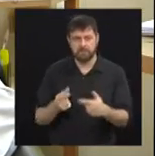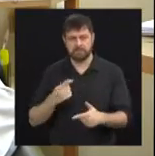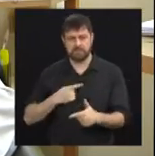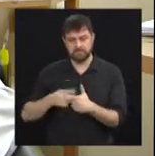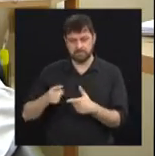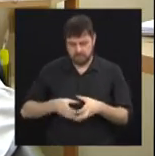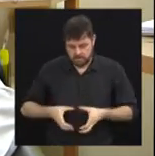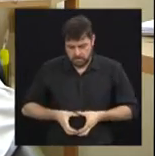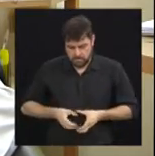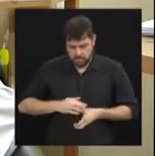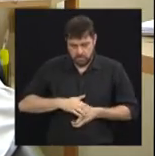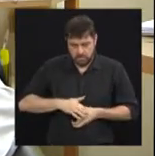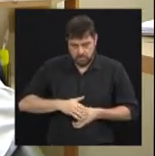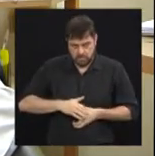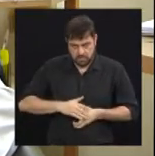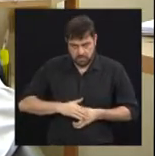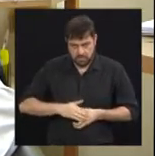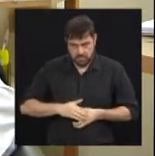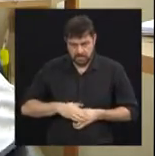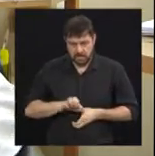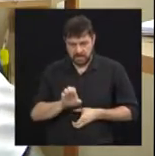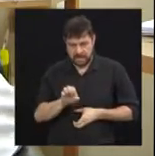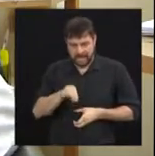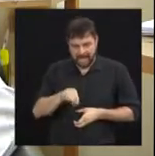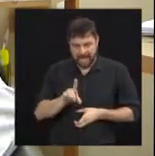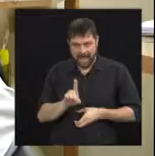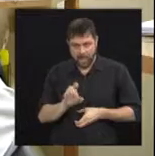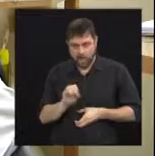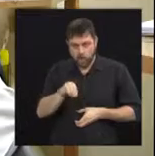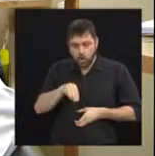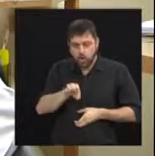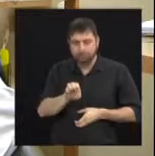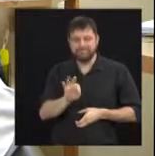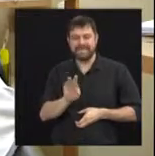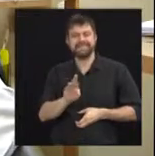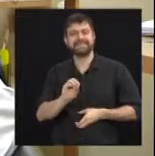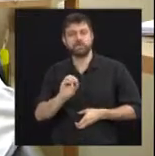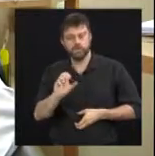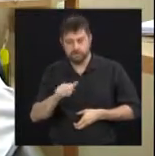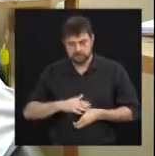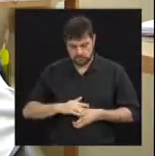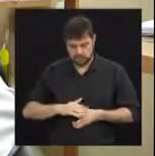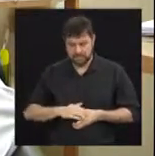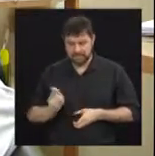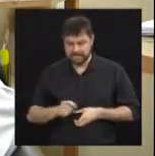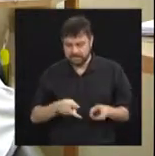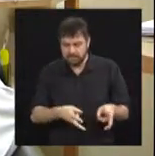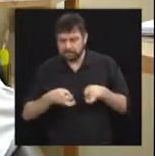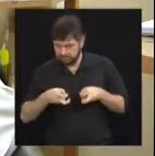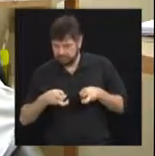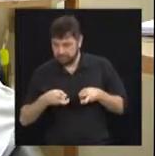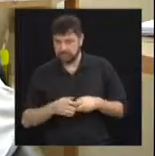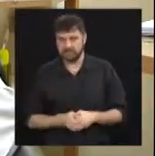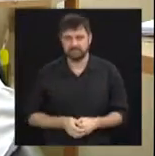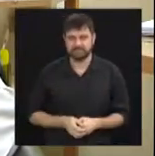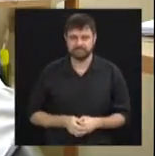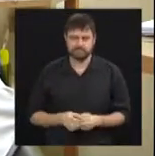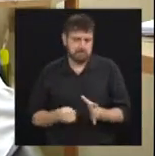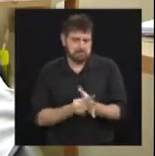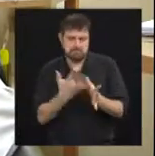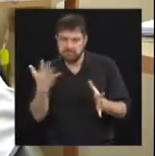da endometriose, em que a mulher pode sim ter alguns sinais e sintomas bastante sugestivos desse quadro clínico. E